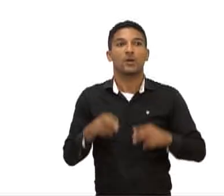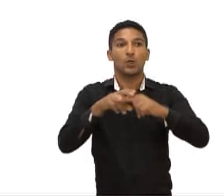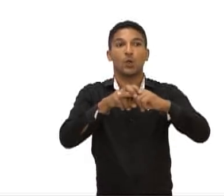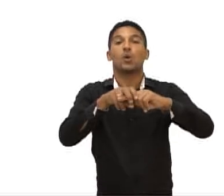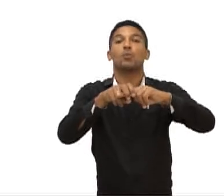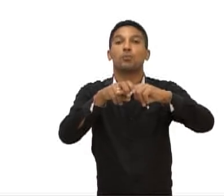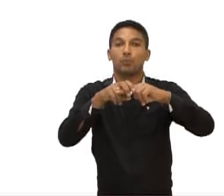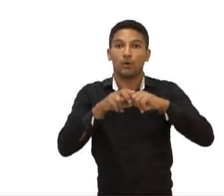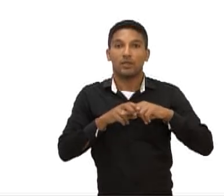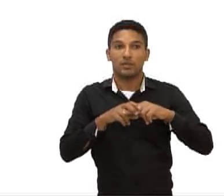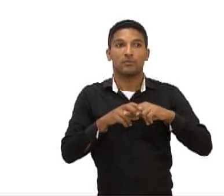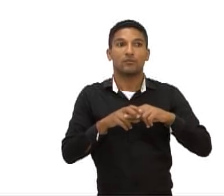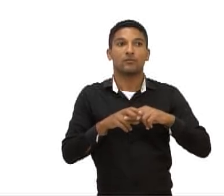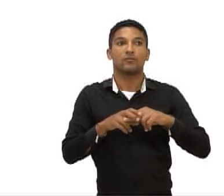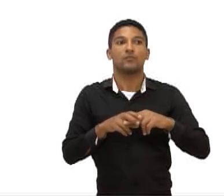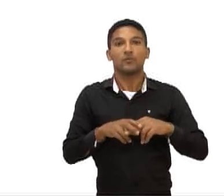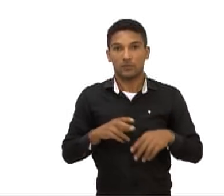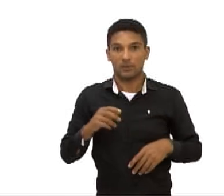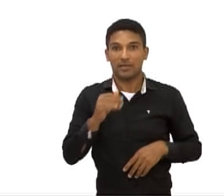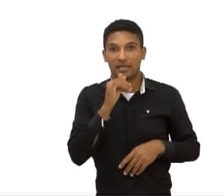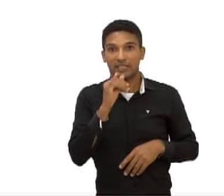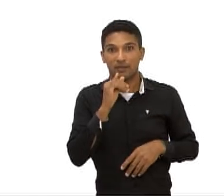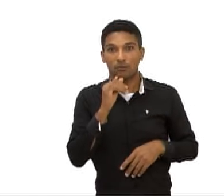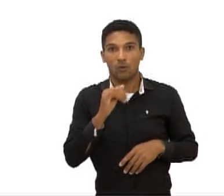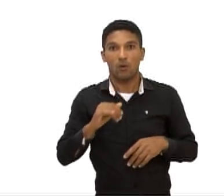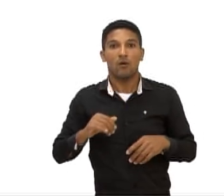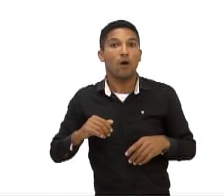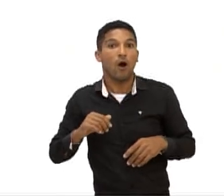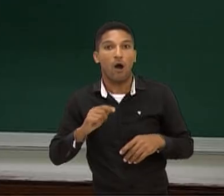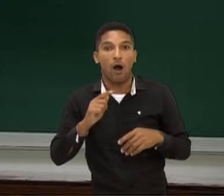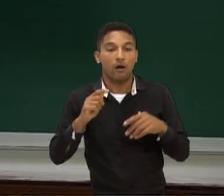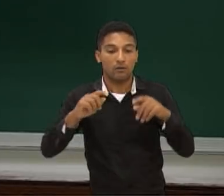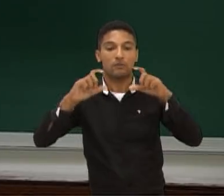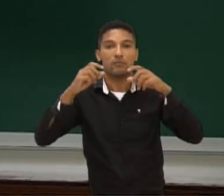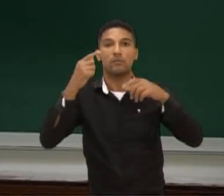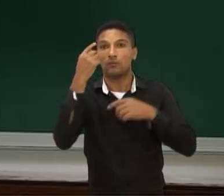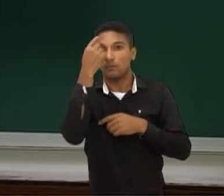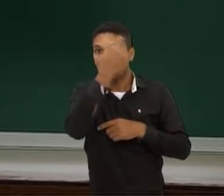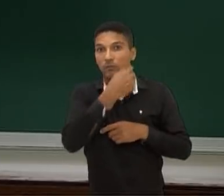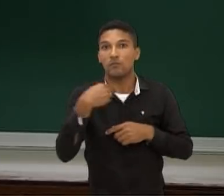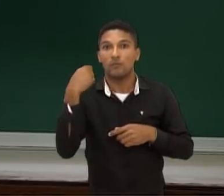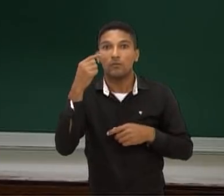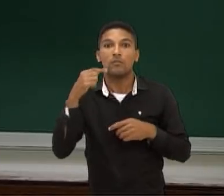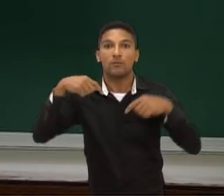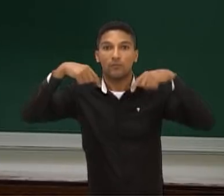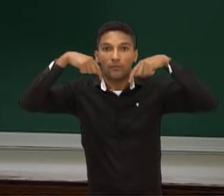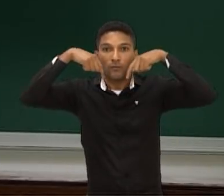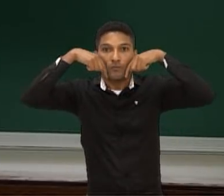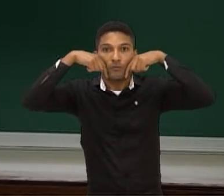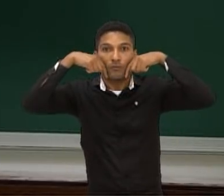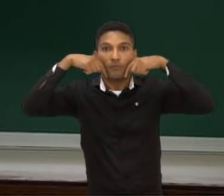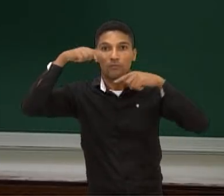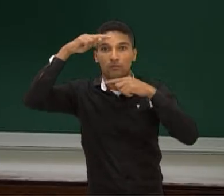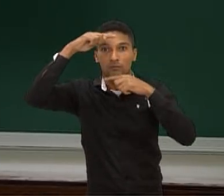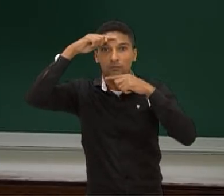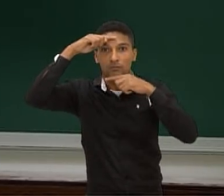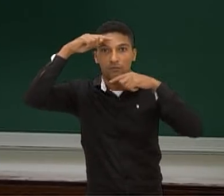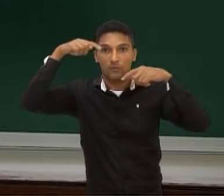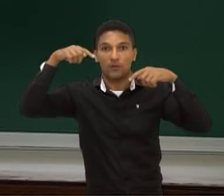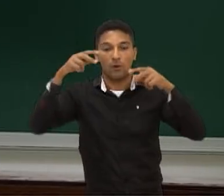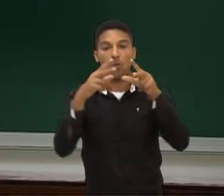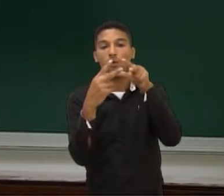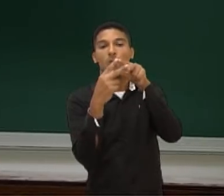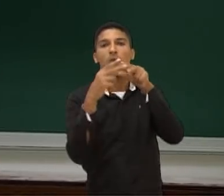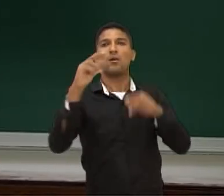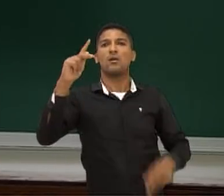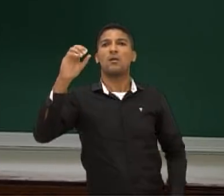mais lados do polígono, tá bom? Isso é uma ideia bem importante, tá bom? Então, olha só, essas figuras, elas são chamadas do quê?